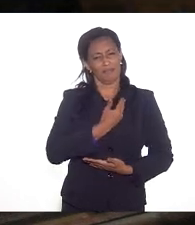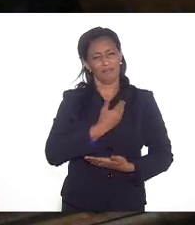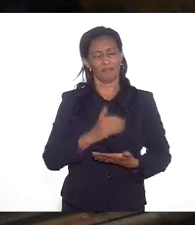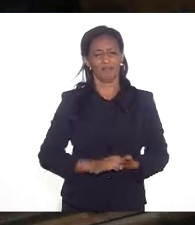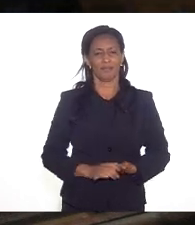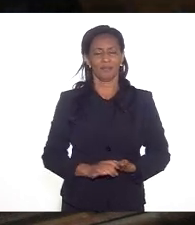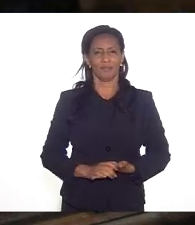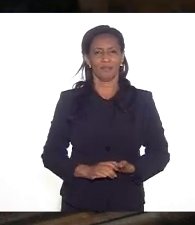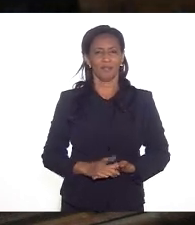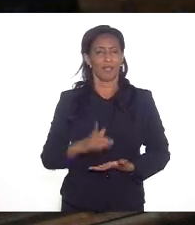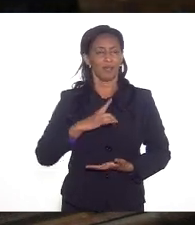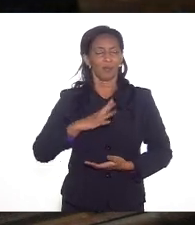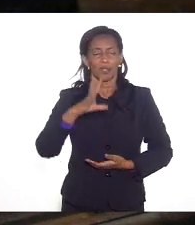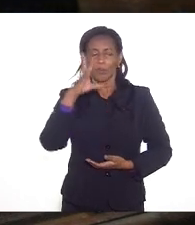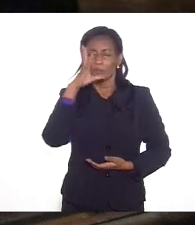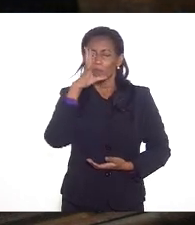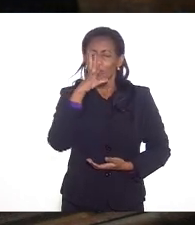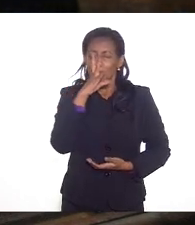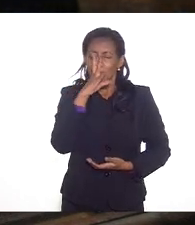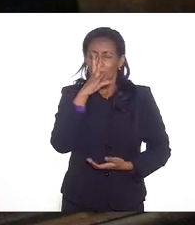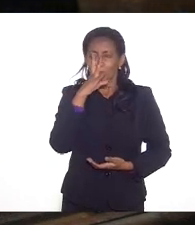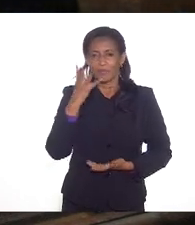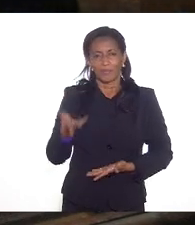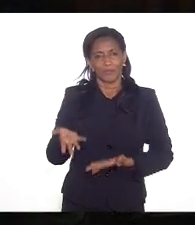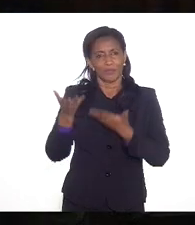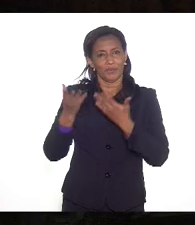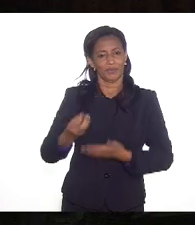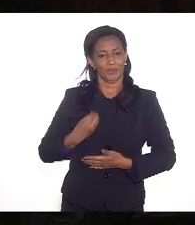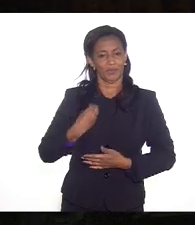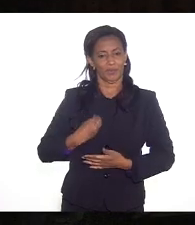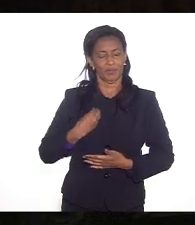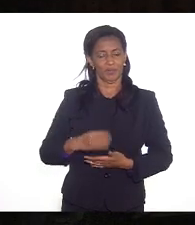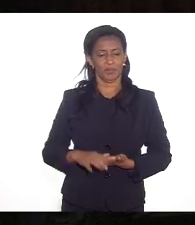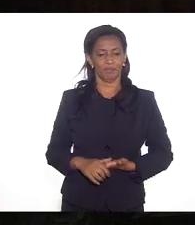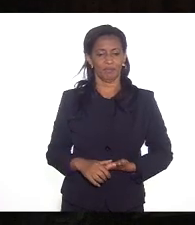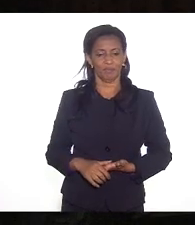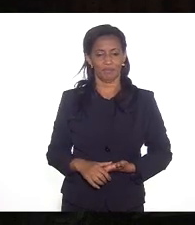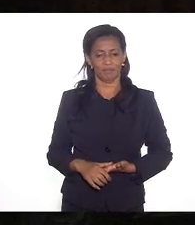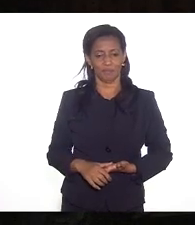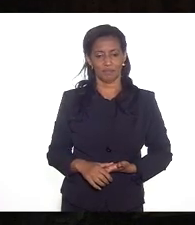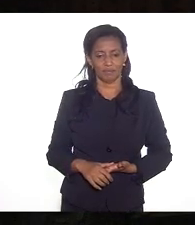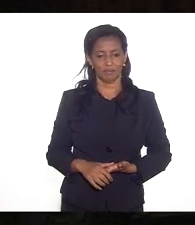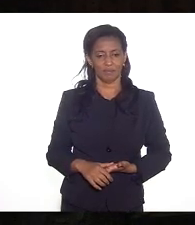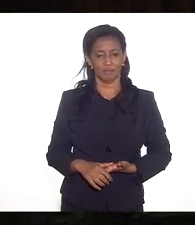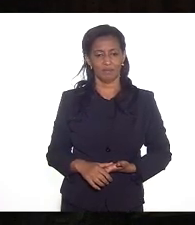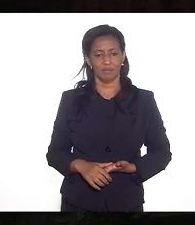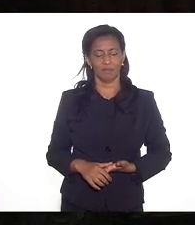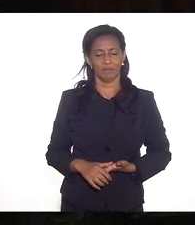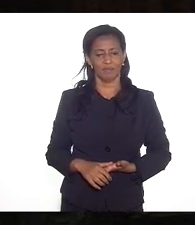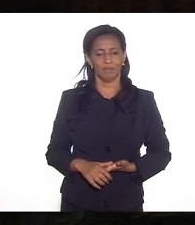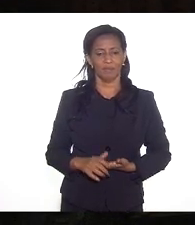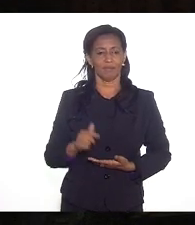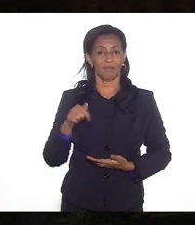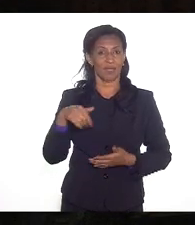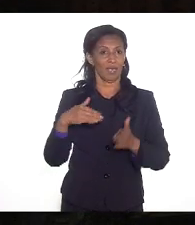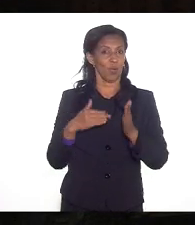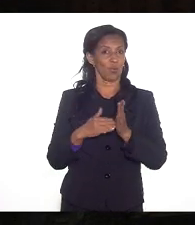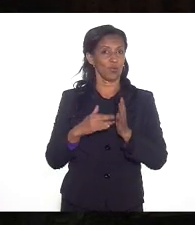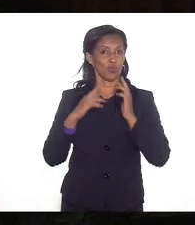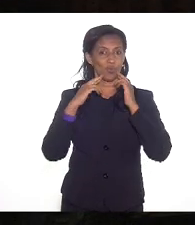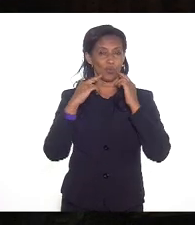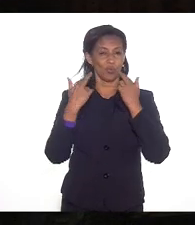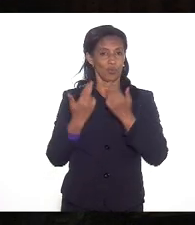eu tenho muita admiração pelo Senhor e terminando senhor presidente é nesta última